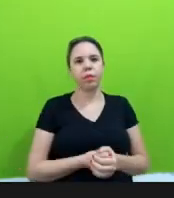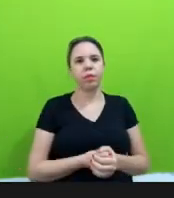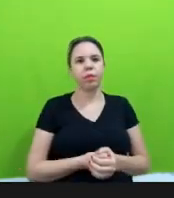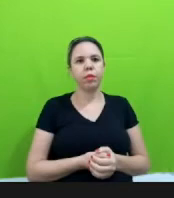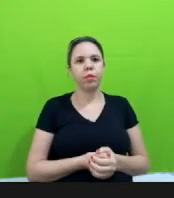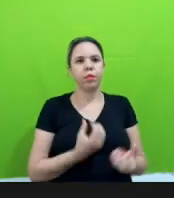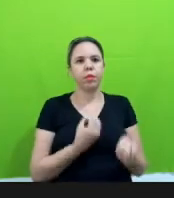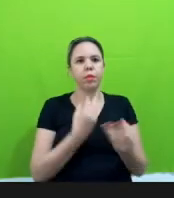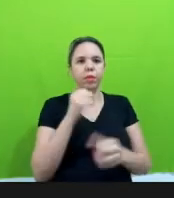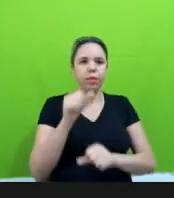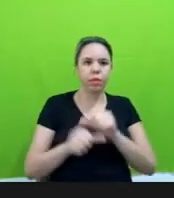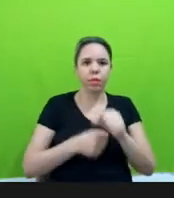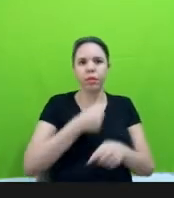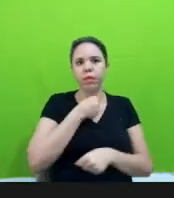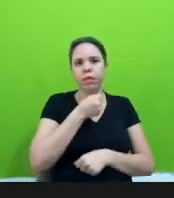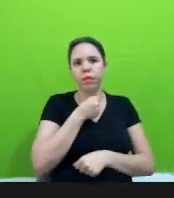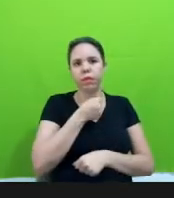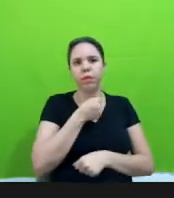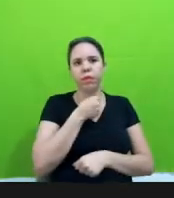informações ou reportagens que sejam